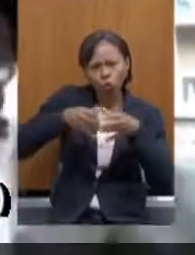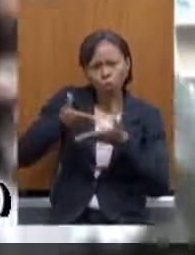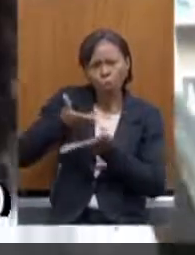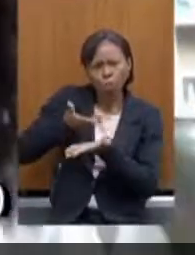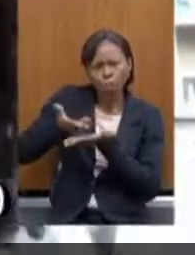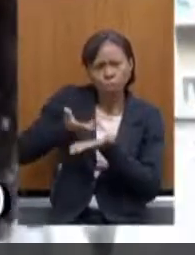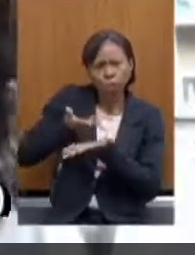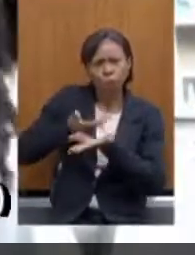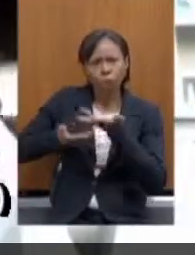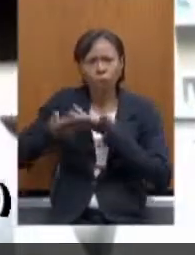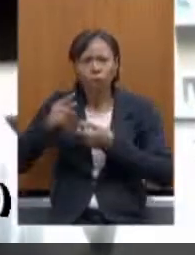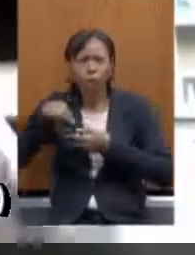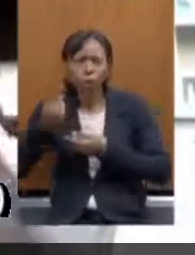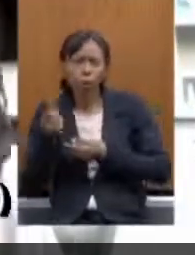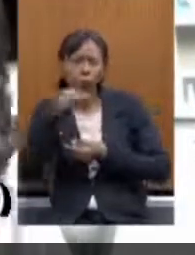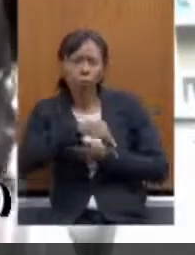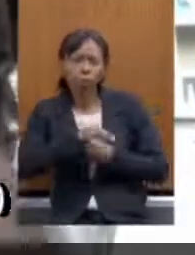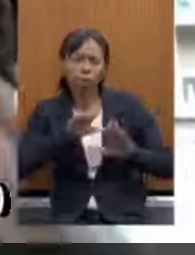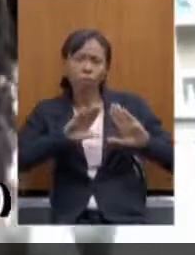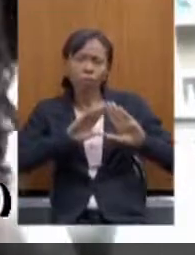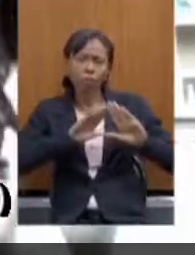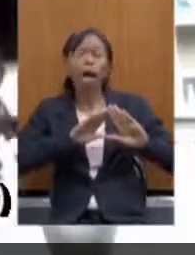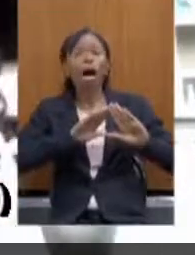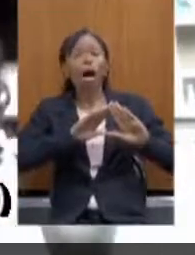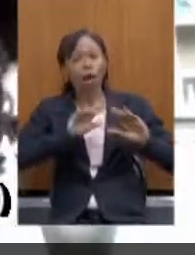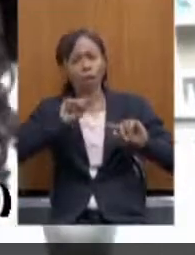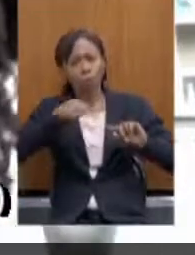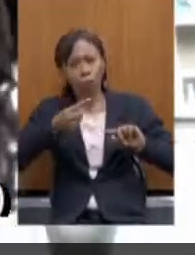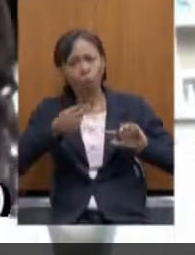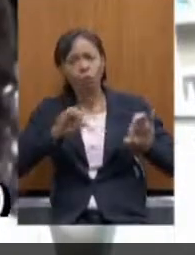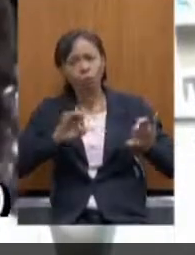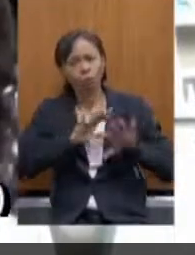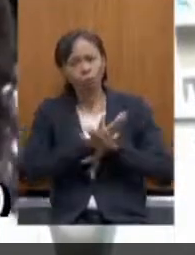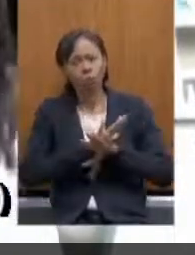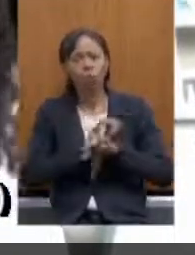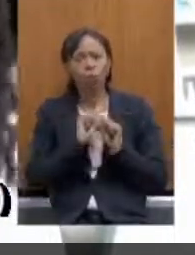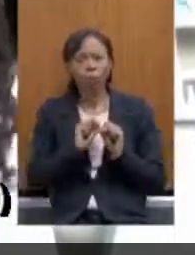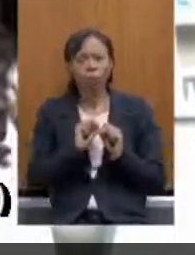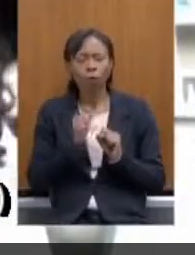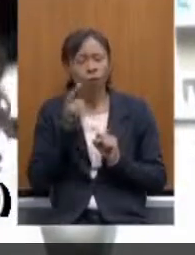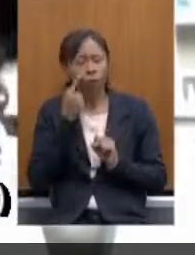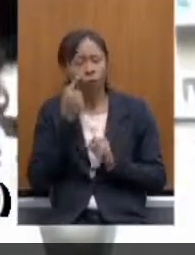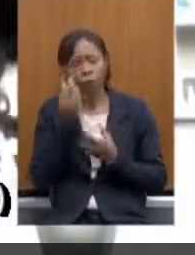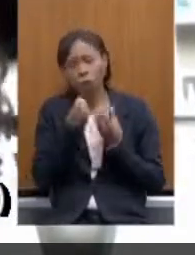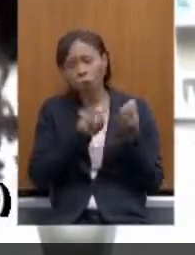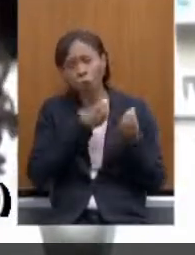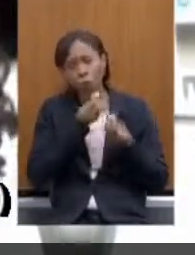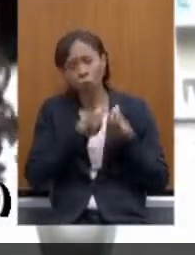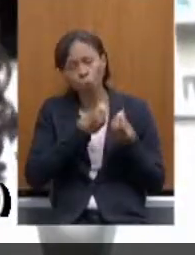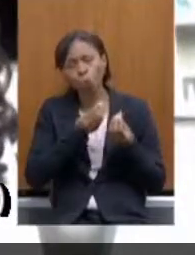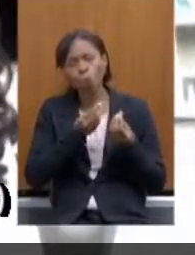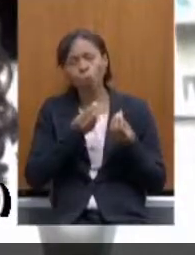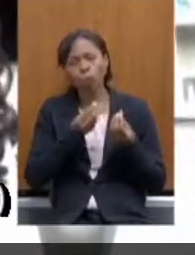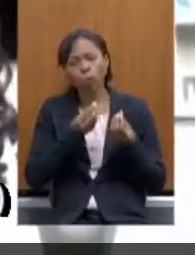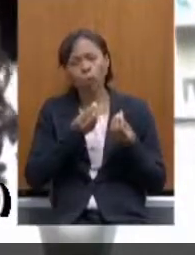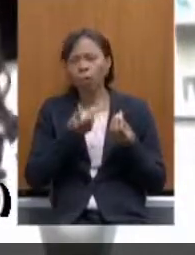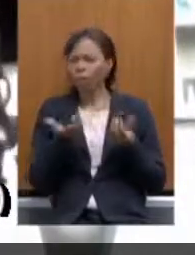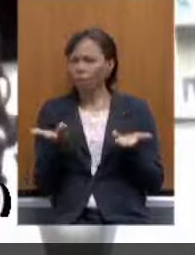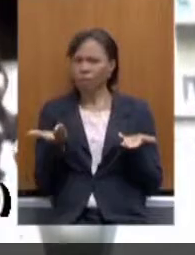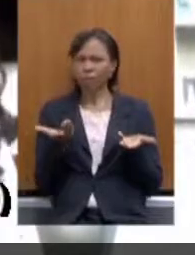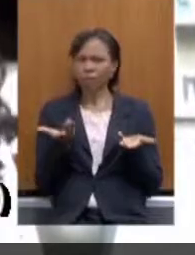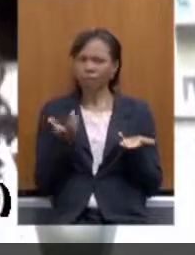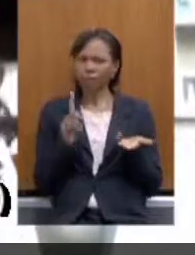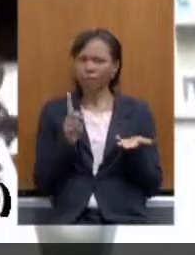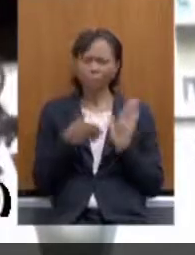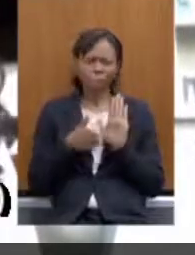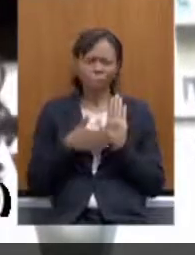qualificado veio na assembleia e a partir daí a gente discutir o médico não é apresentar um